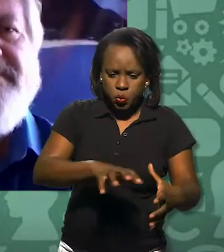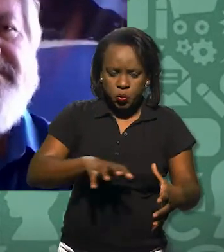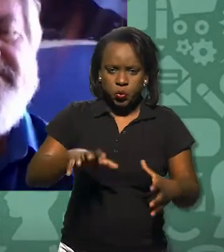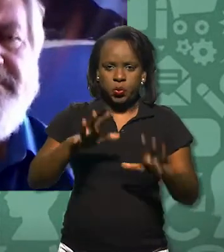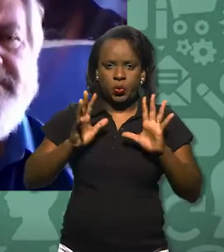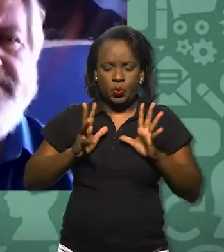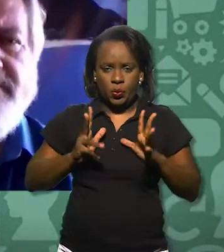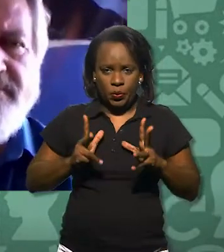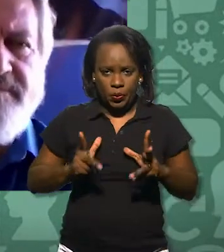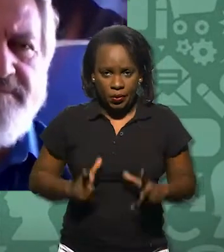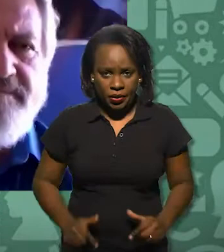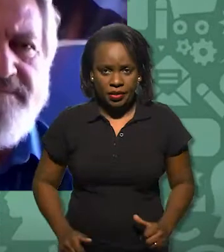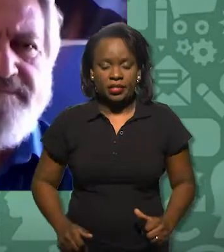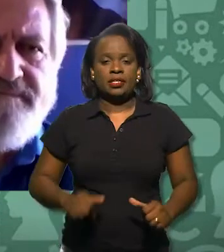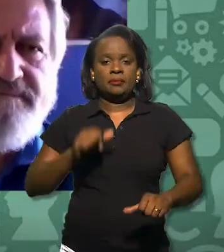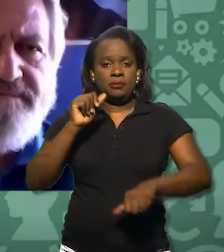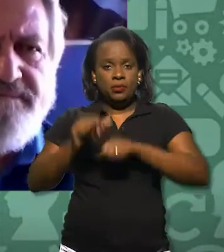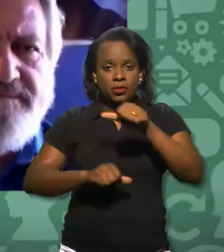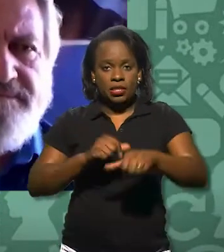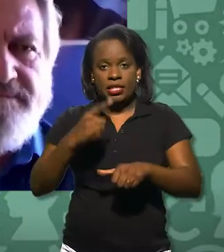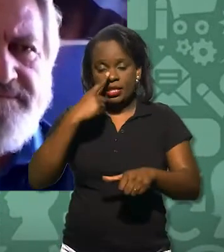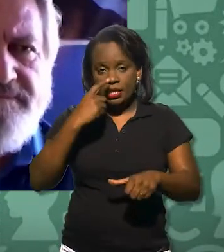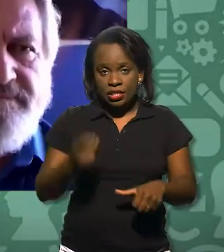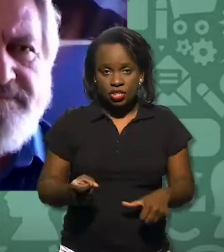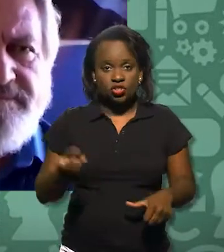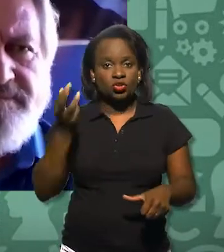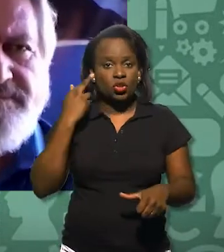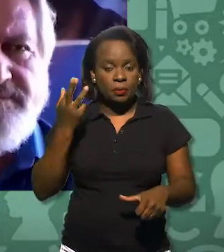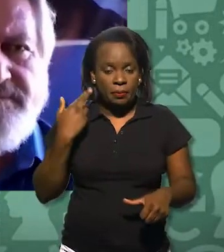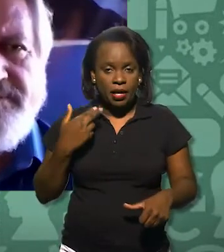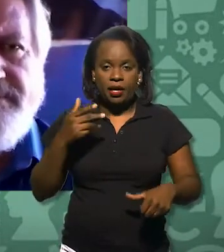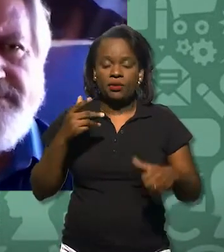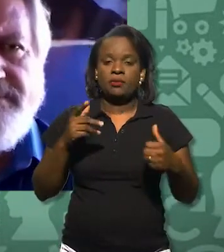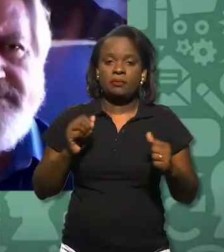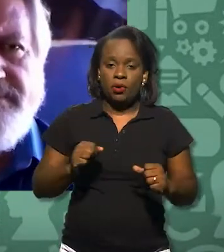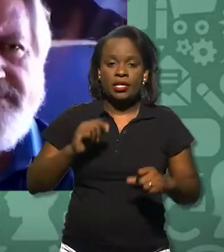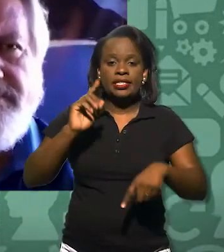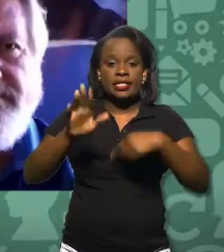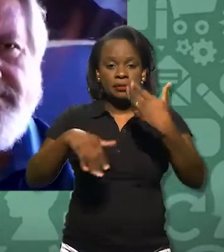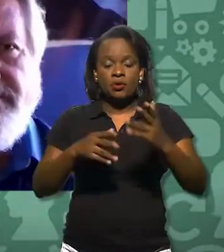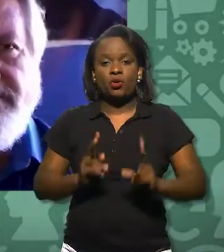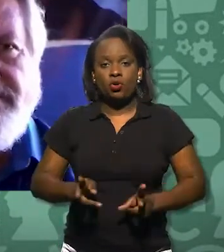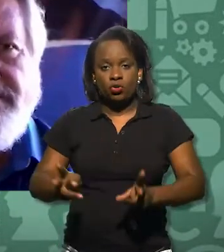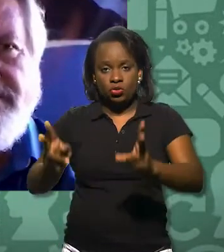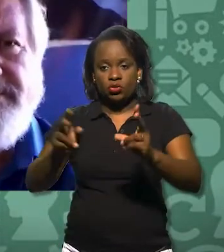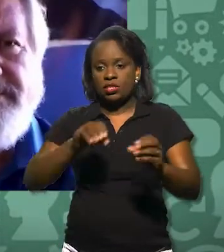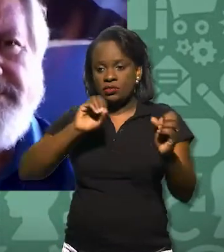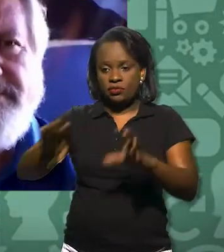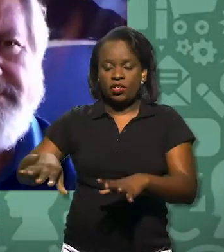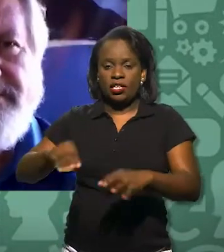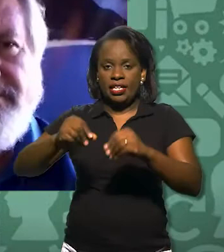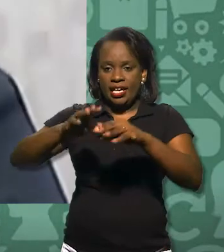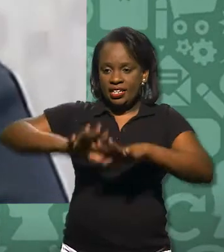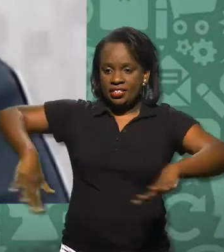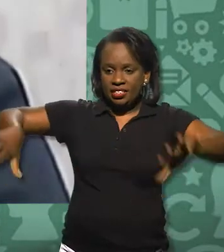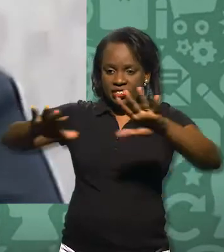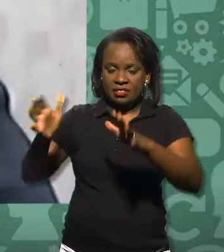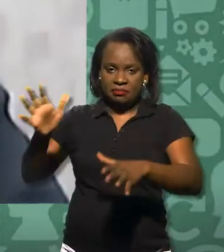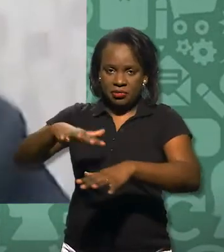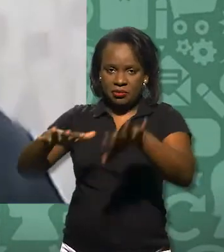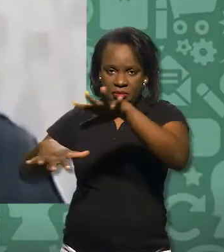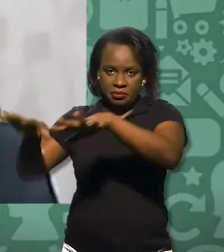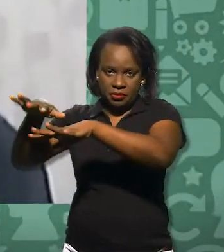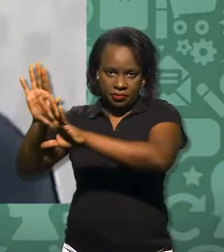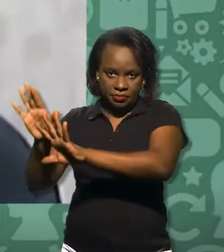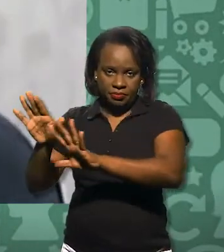esterilização desse lixo e transforma esse lixo num lixo comum que pode depois seguir para o aterro sanitário. Né? Então,